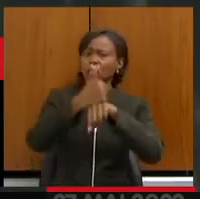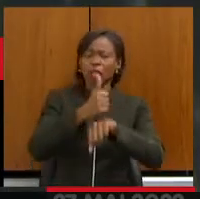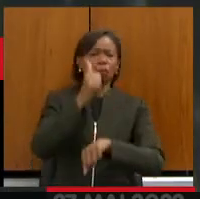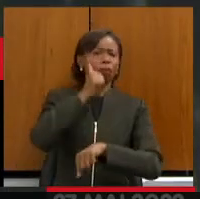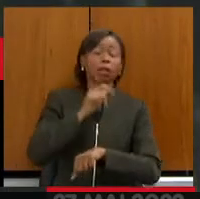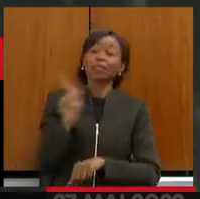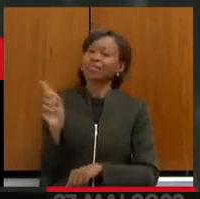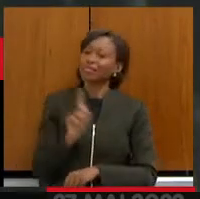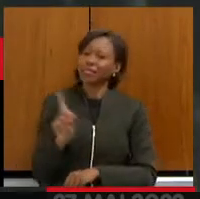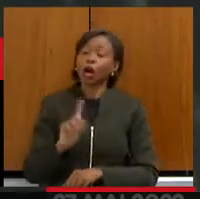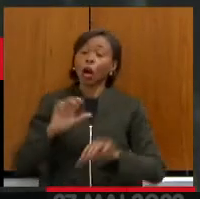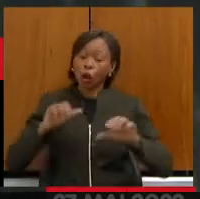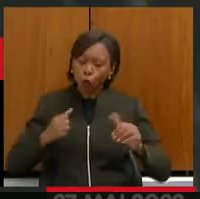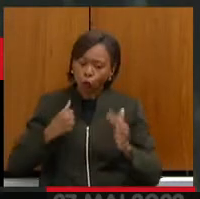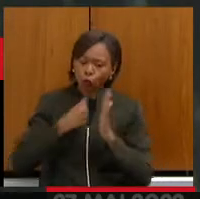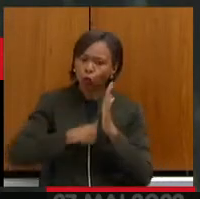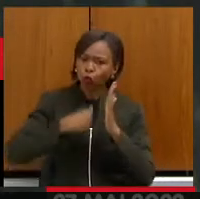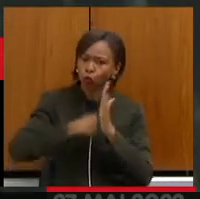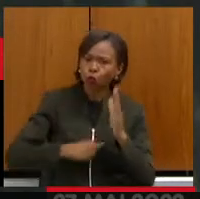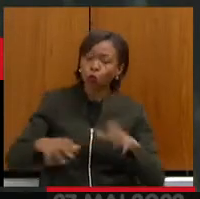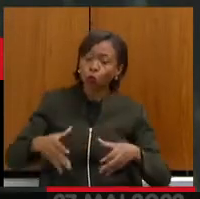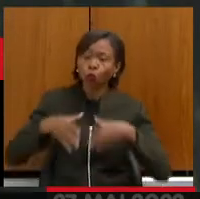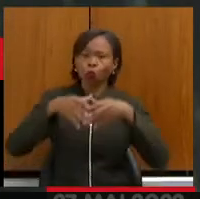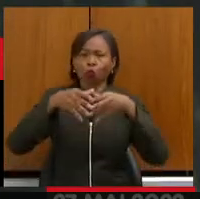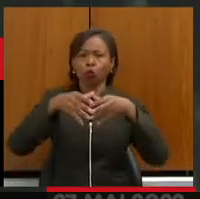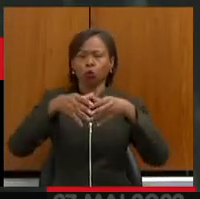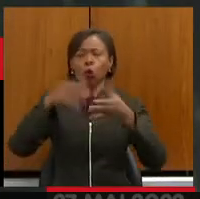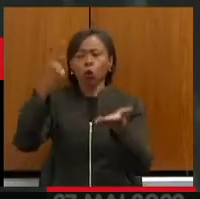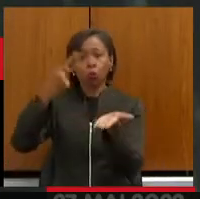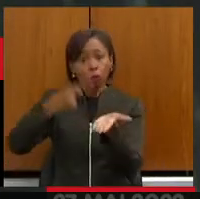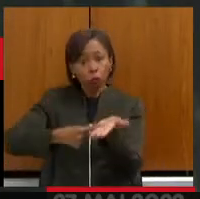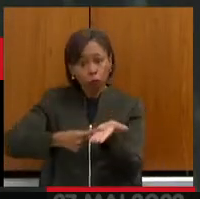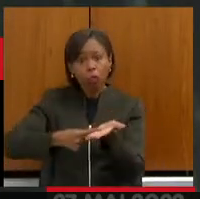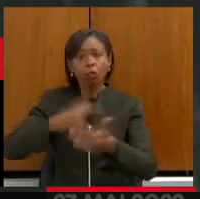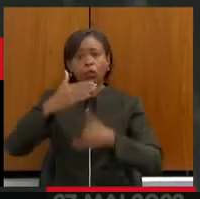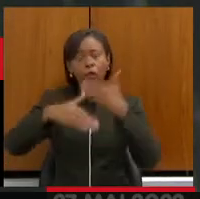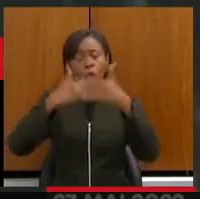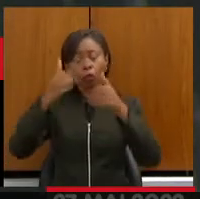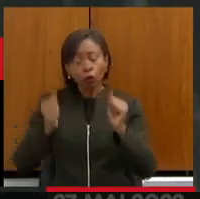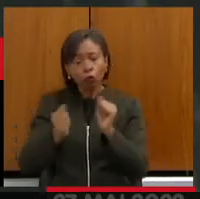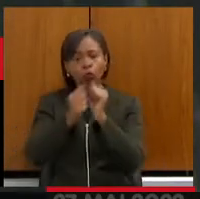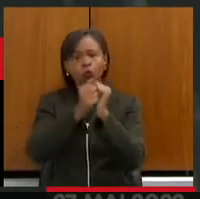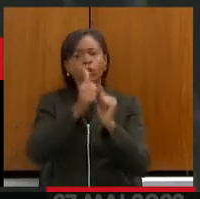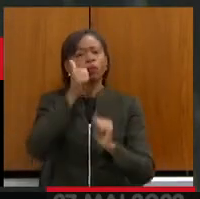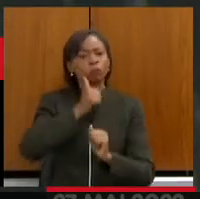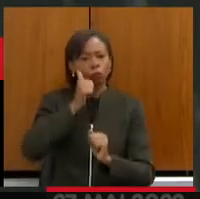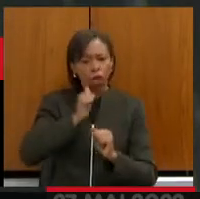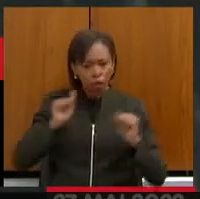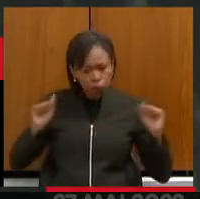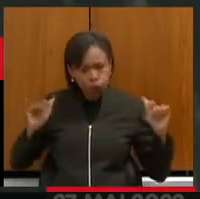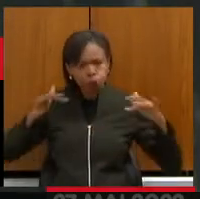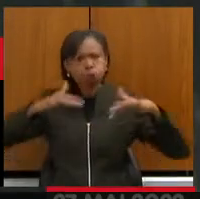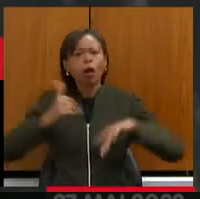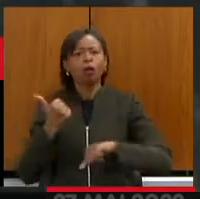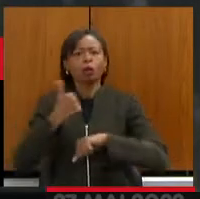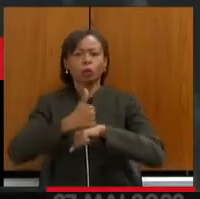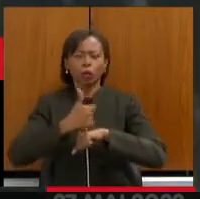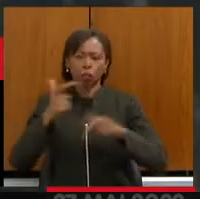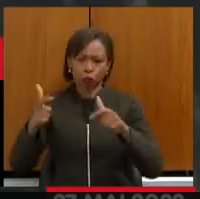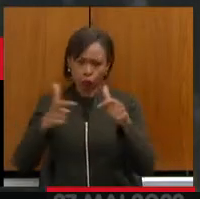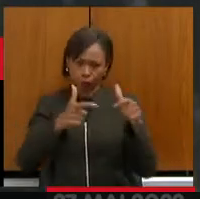coletiva é o a construção coletiva aqui nos traz para esses espaços e para